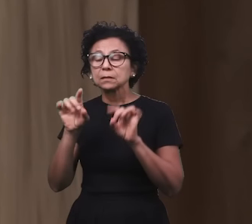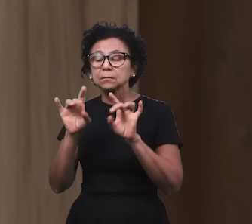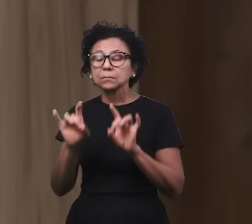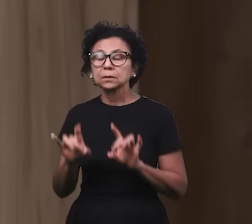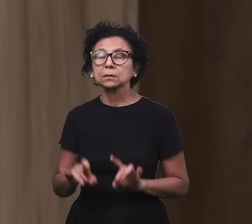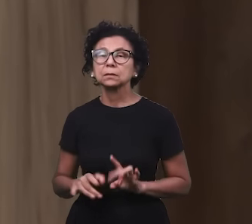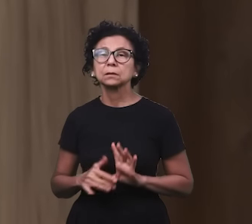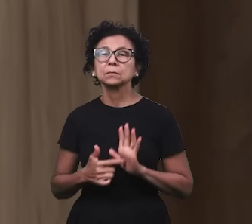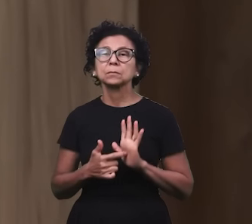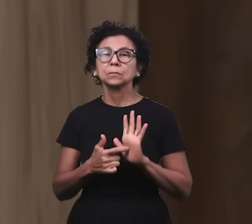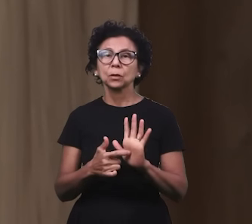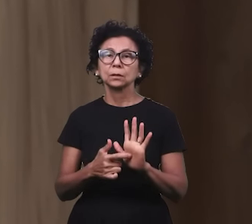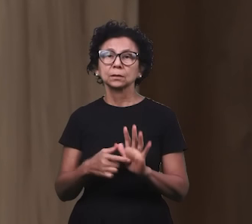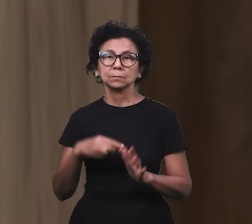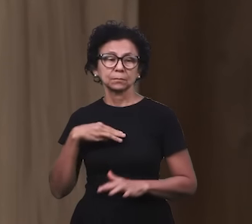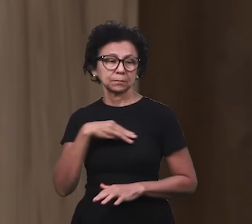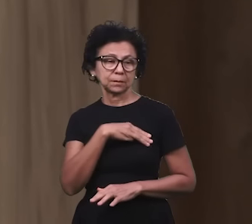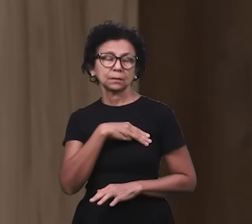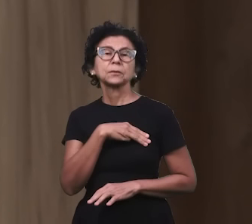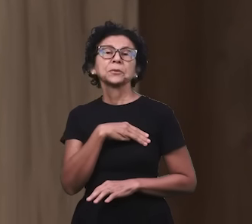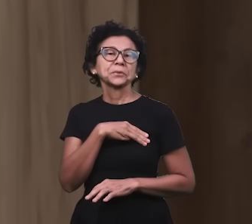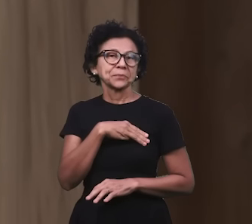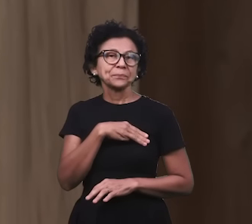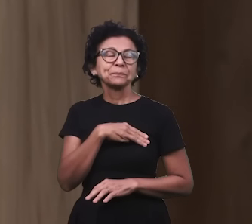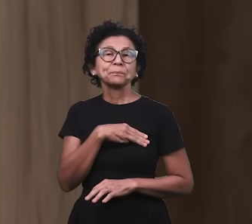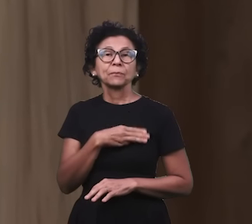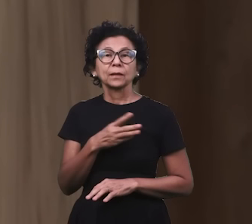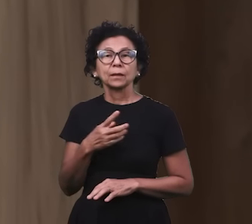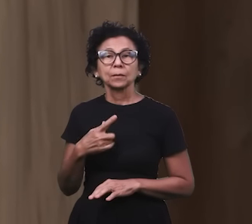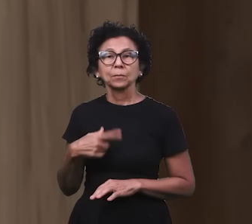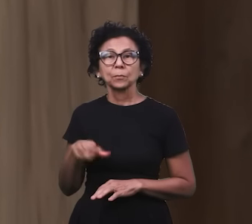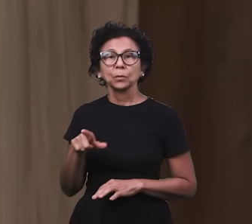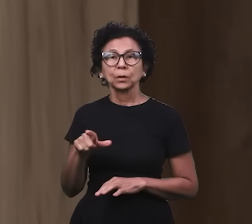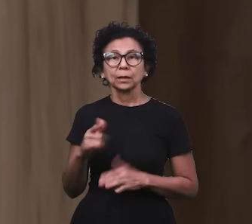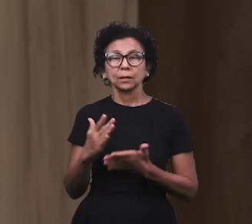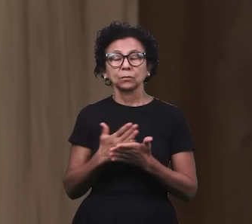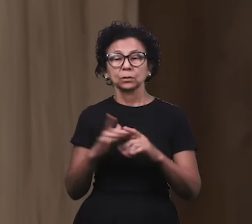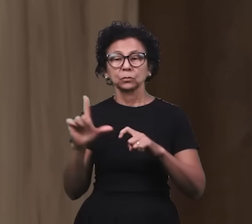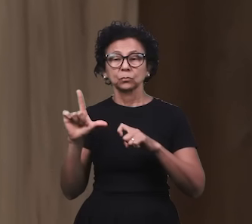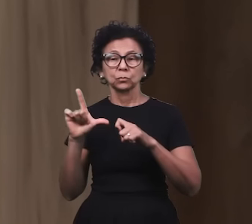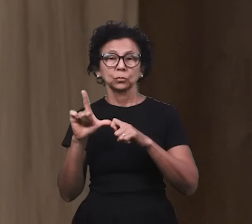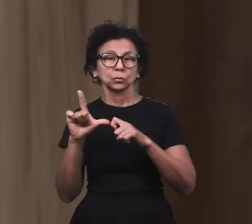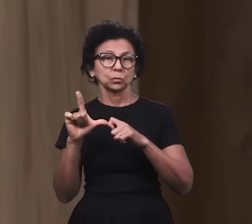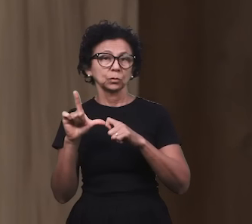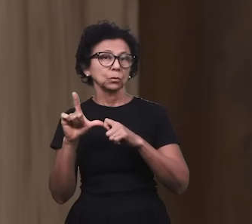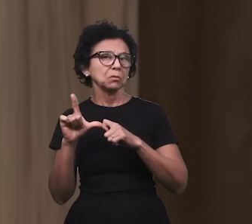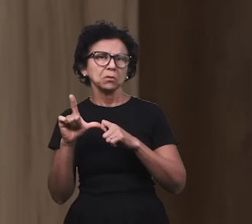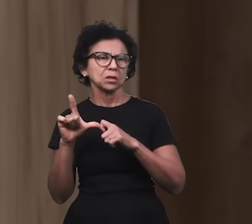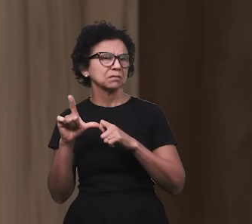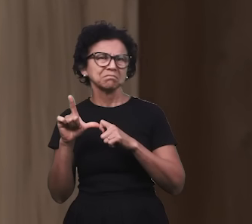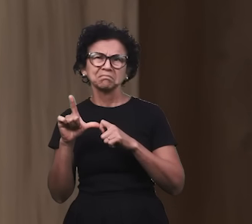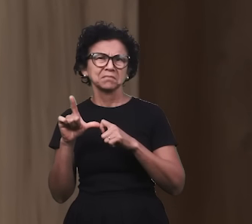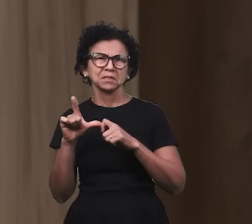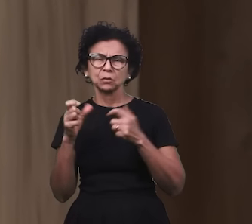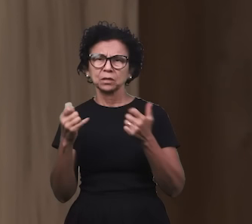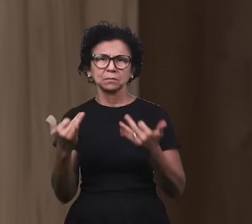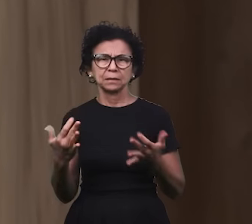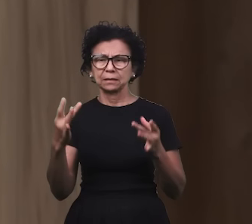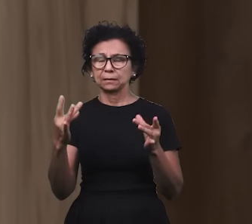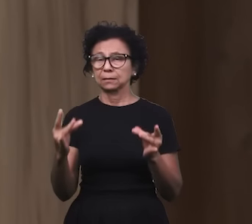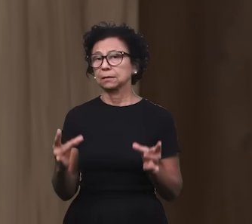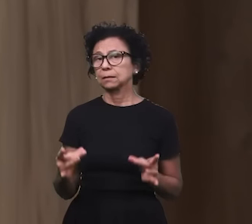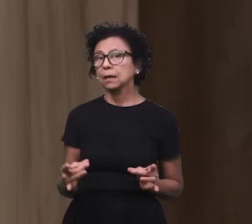aqui em Mateus, né? Porque Lucas, ele não se detém para explicar esse fato,